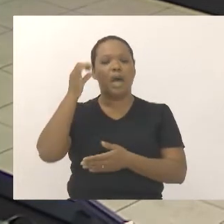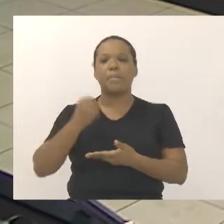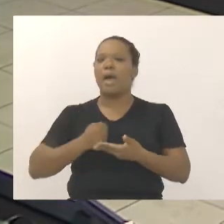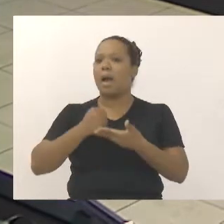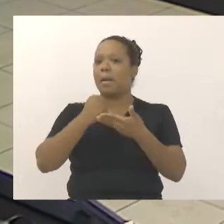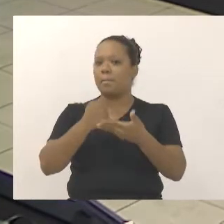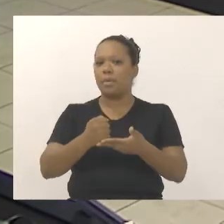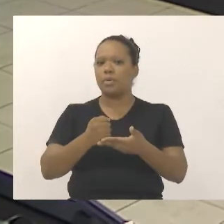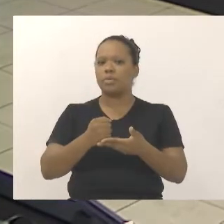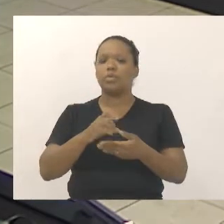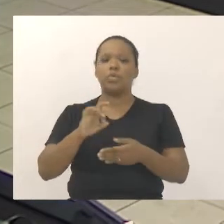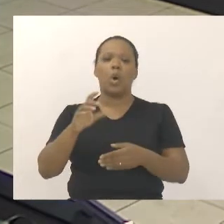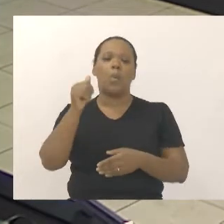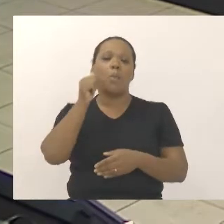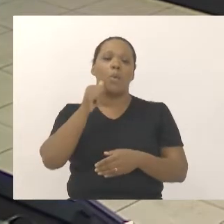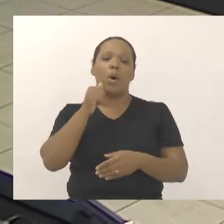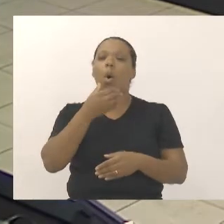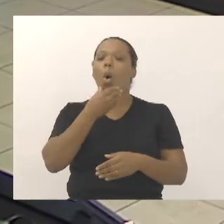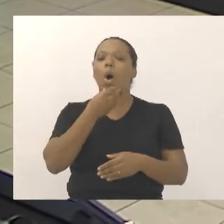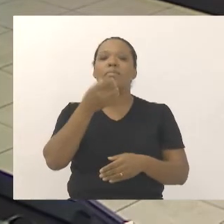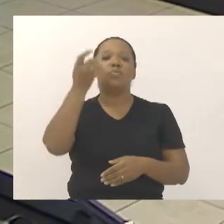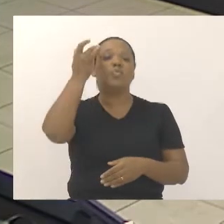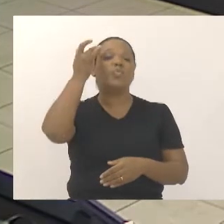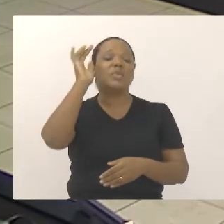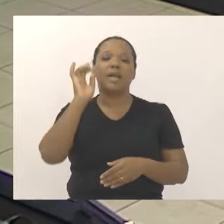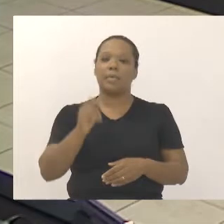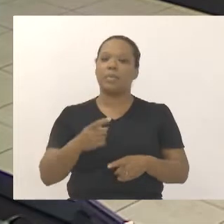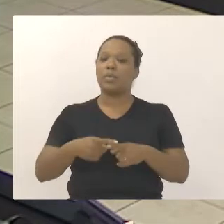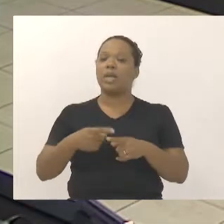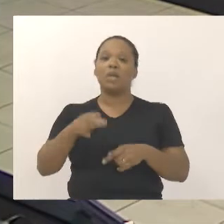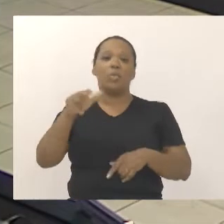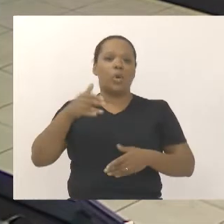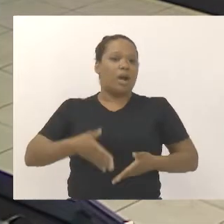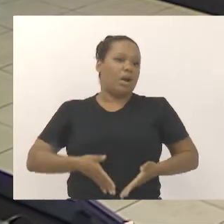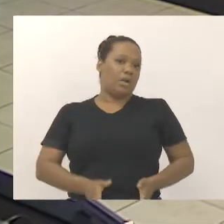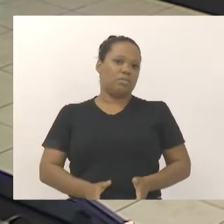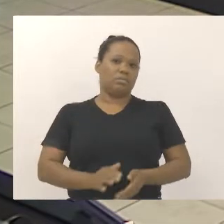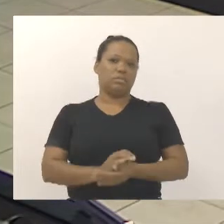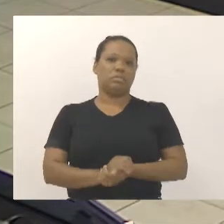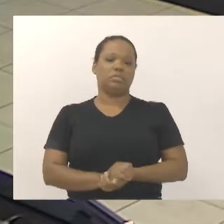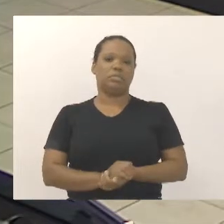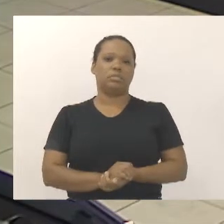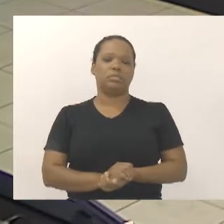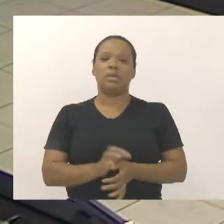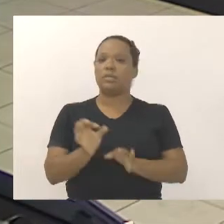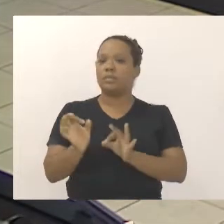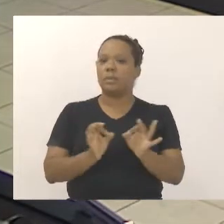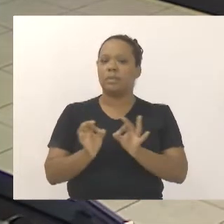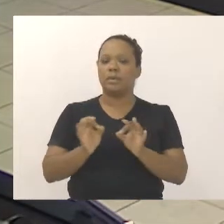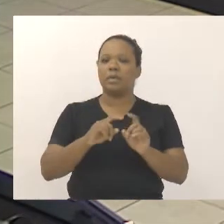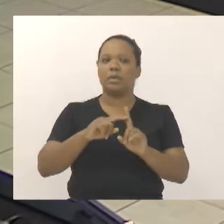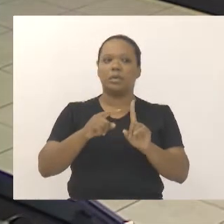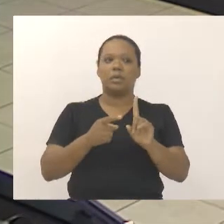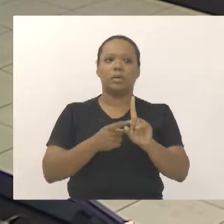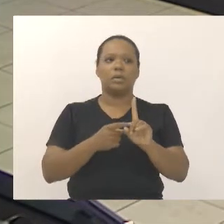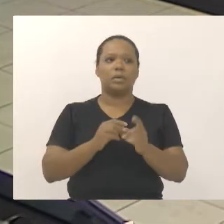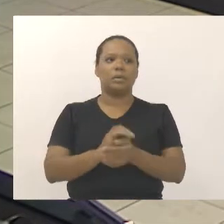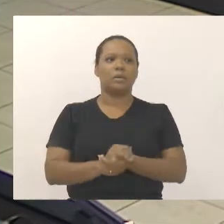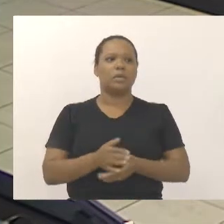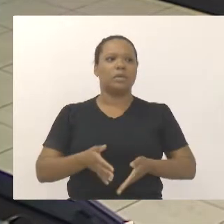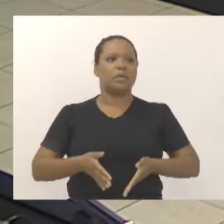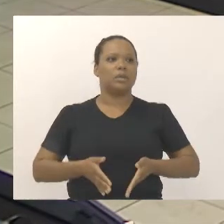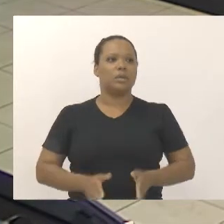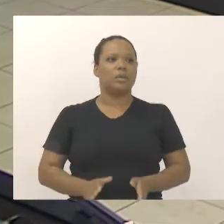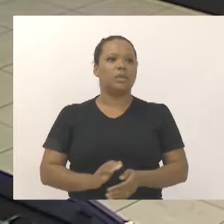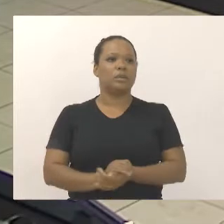só ser mulher que sabe. O homem nunca deu à luz, então ele não sabe o que é preparação de uma gestão e depois, quando nasce,